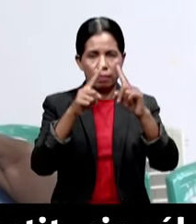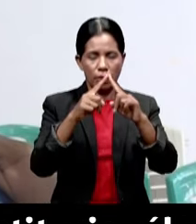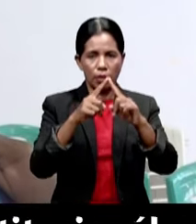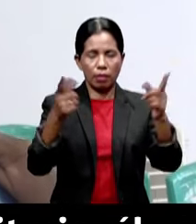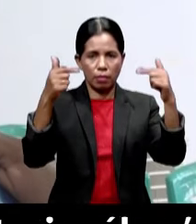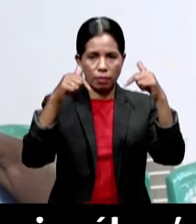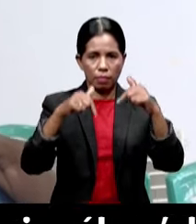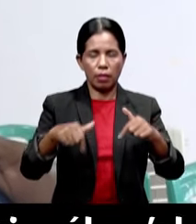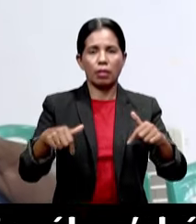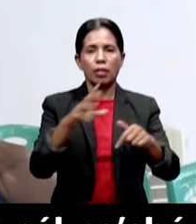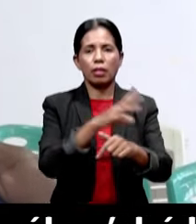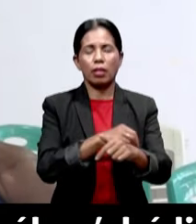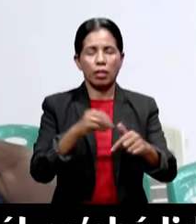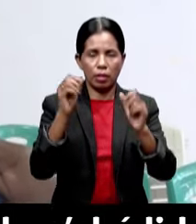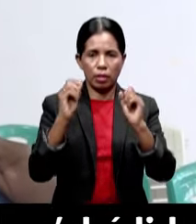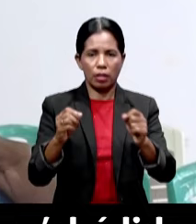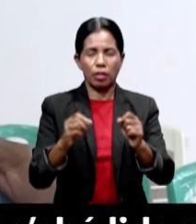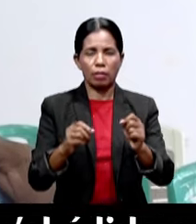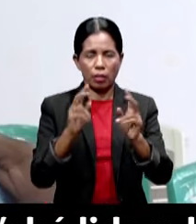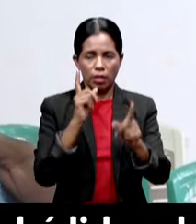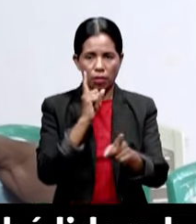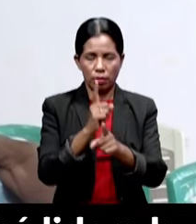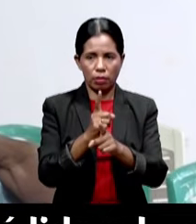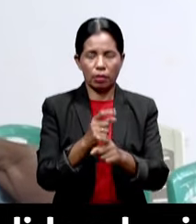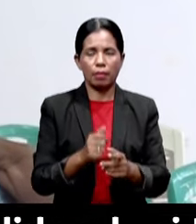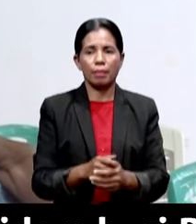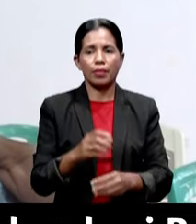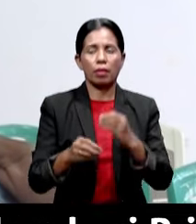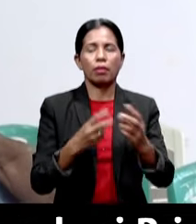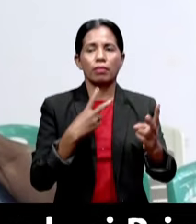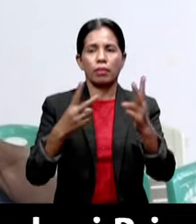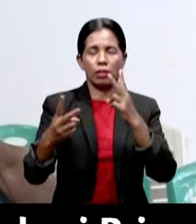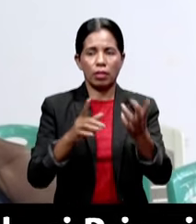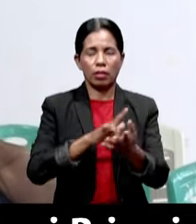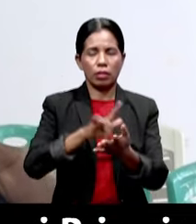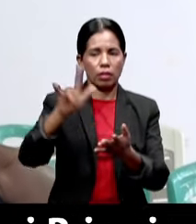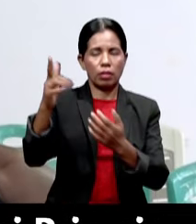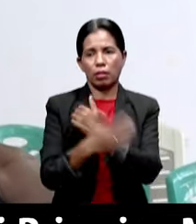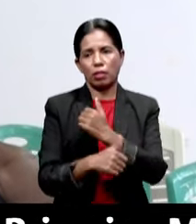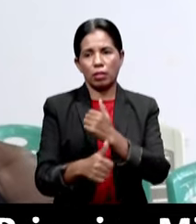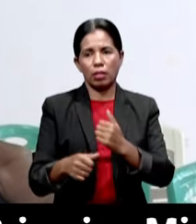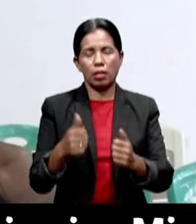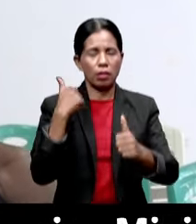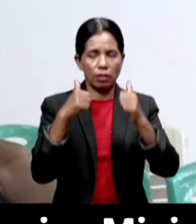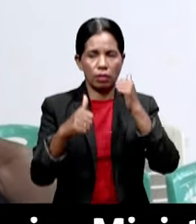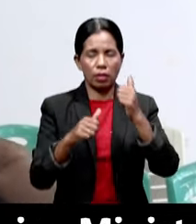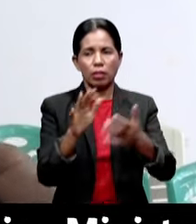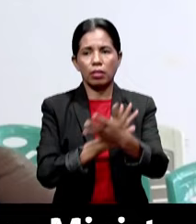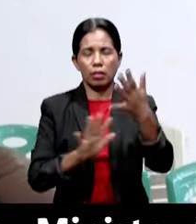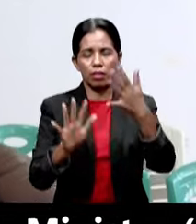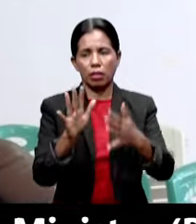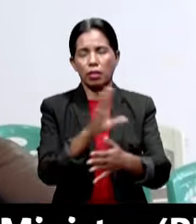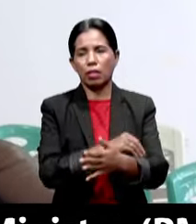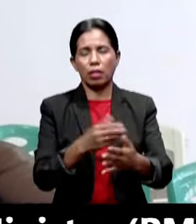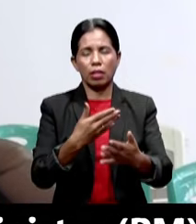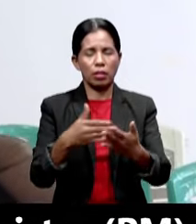mai, que liliu ba despesa sira na beca desnecessário. Liliu quando ba viagem estrangeiro. Seremo atividade cerimonial sira no sasan sira